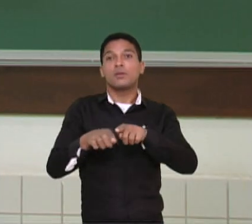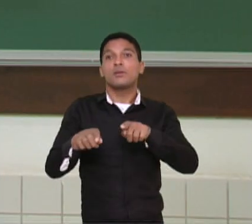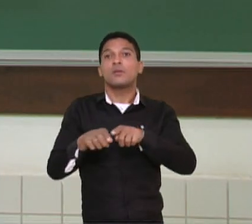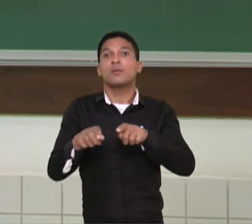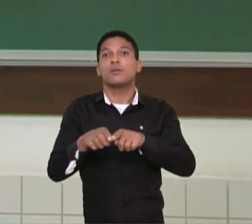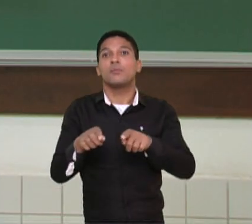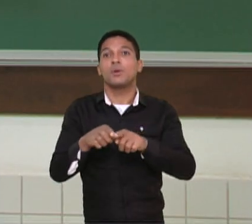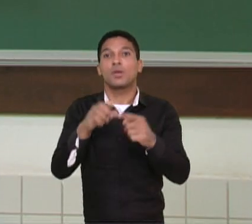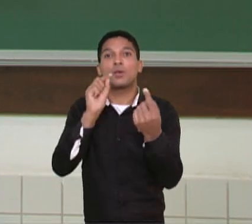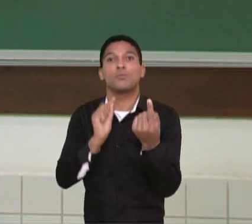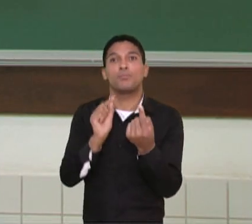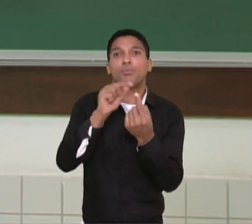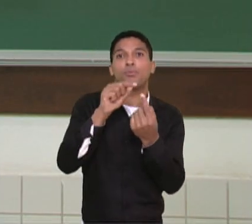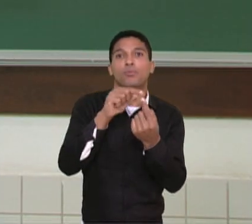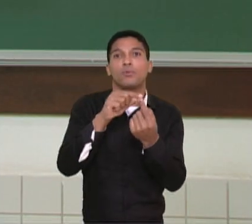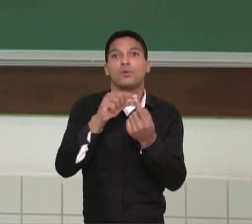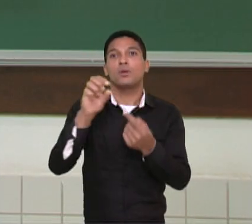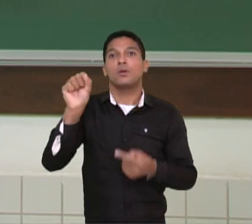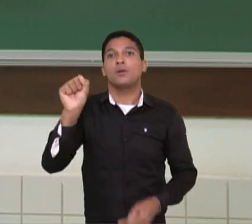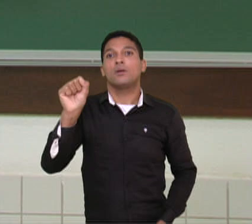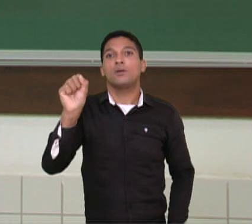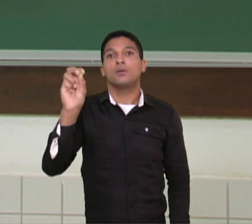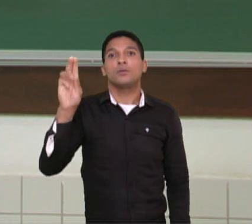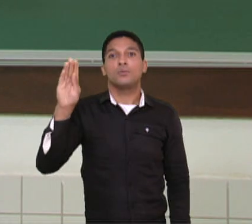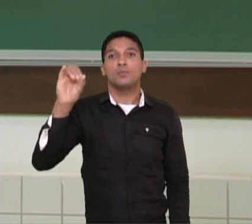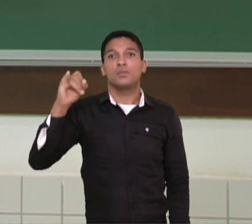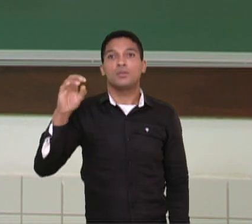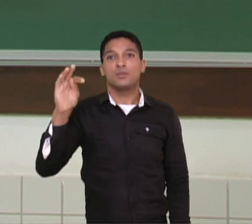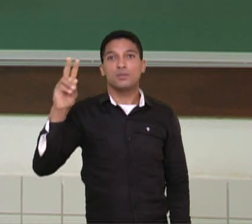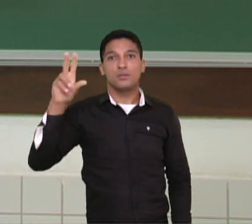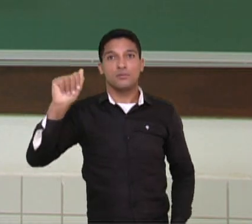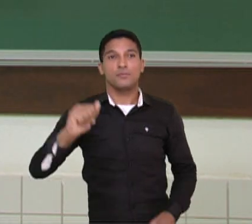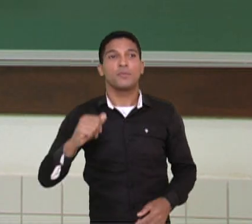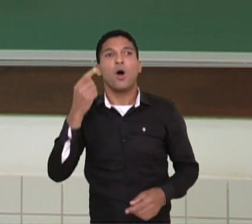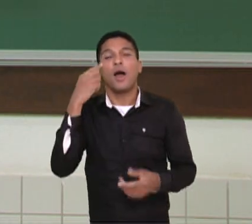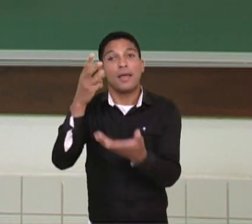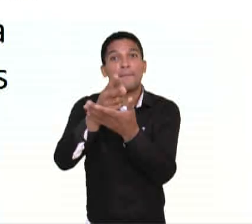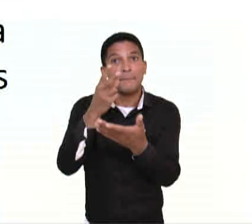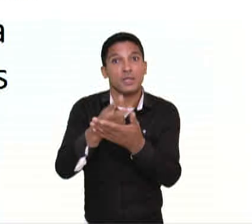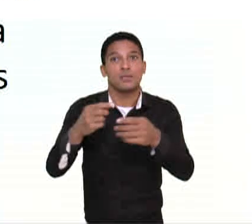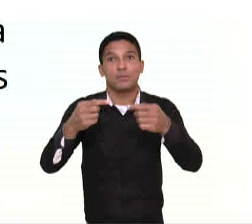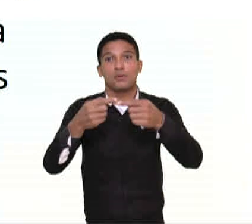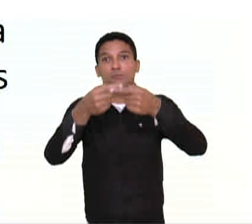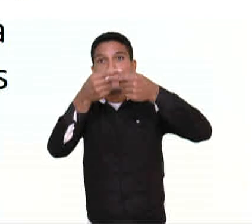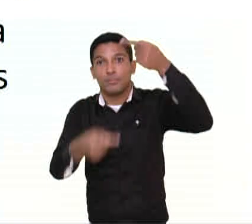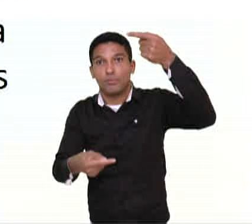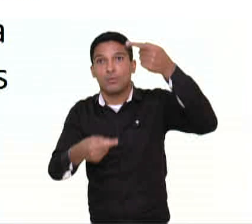As Meninas que Estão Mudando a Escola, que é a mesma reportagem da aula 74, que diz o seguinte: